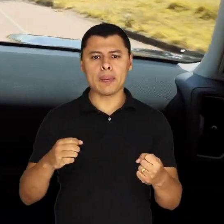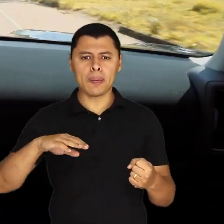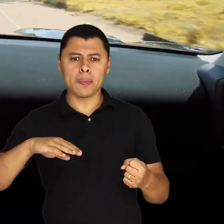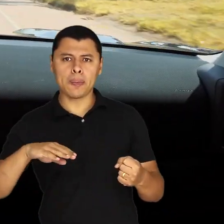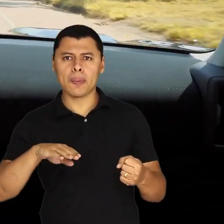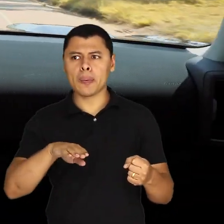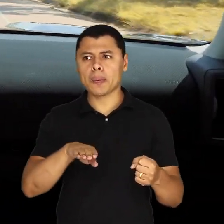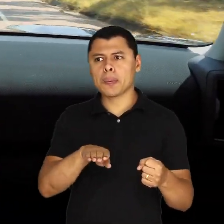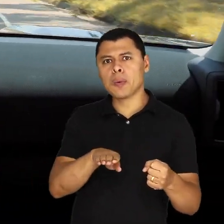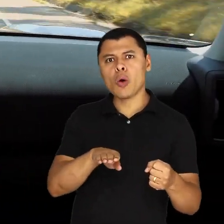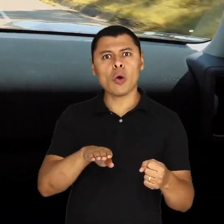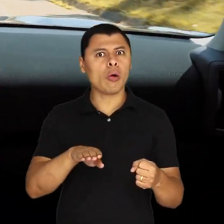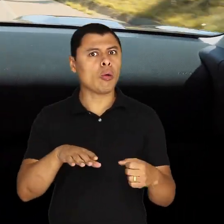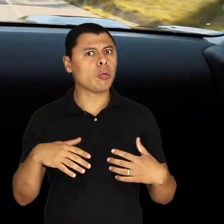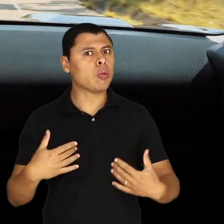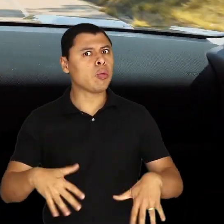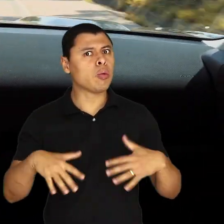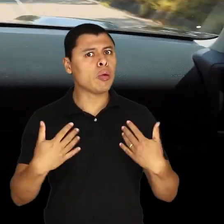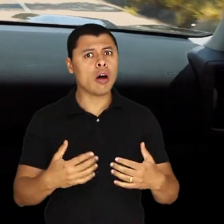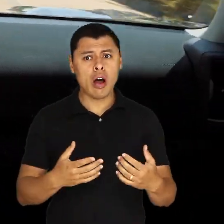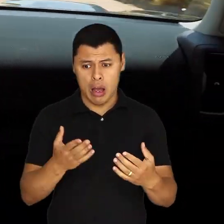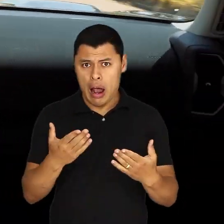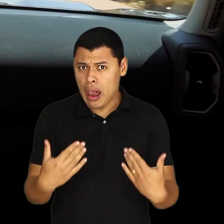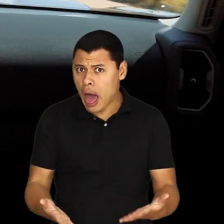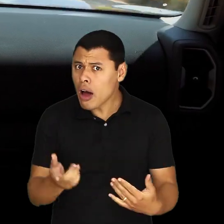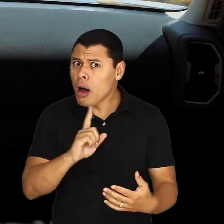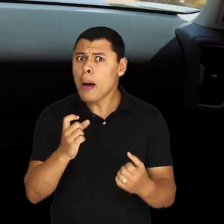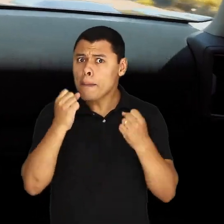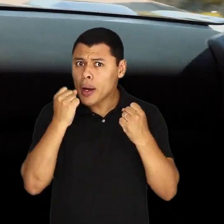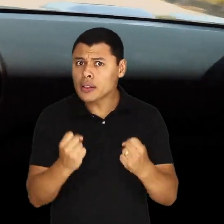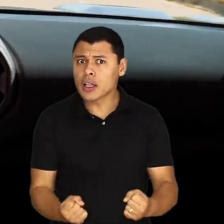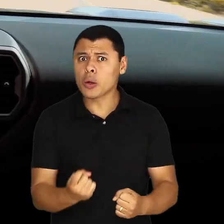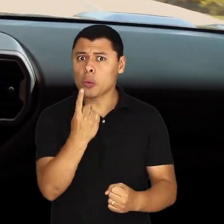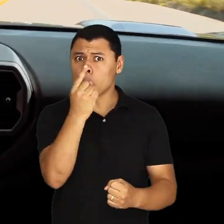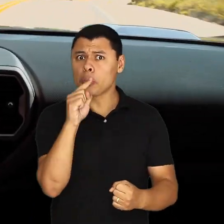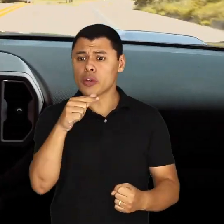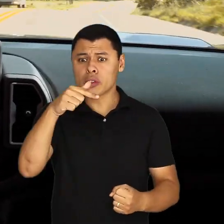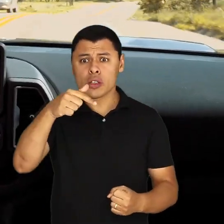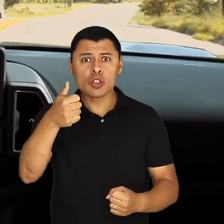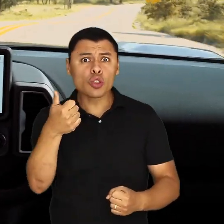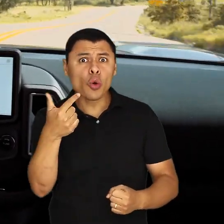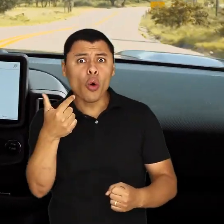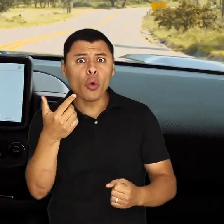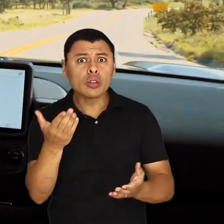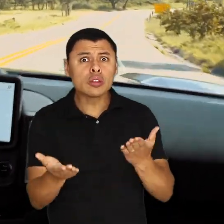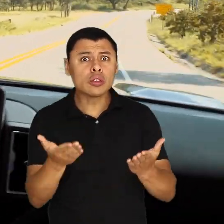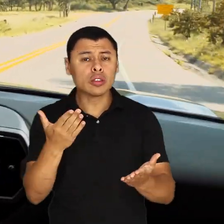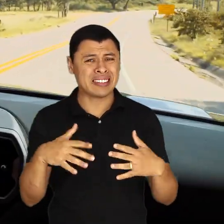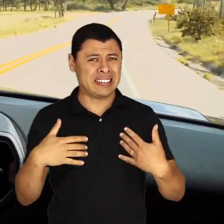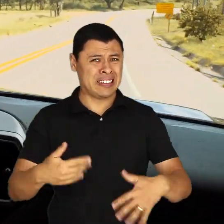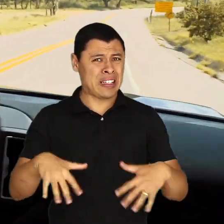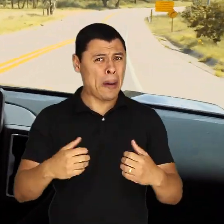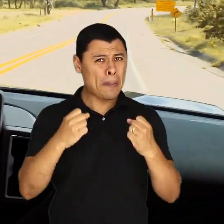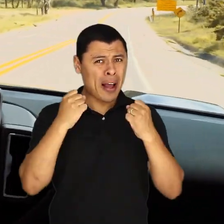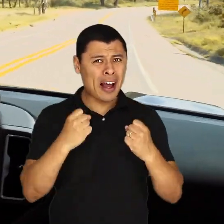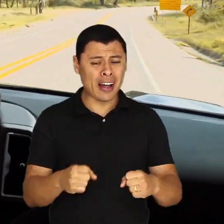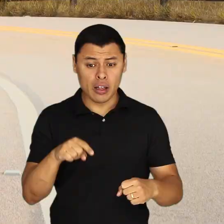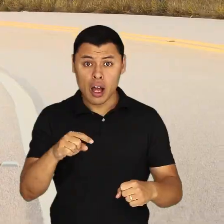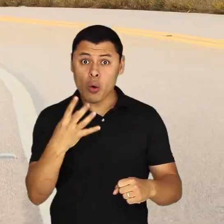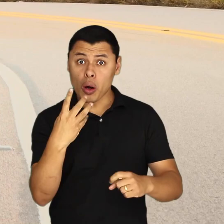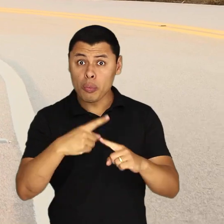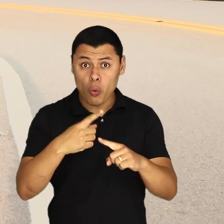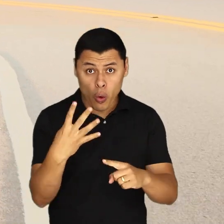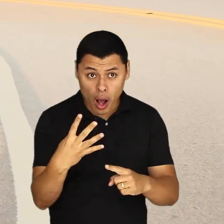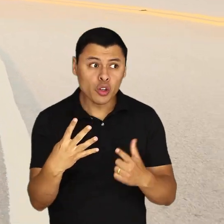também impressiona bem, considerando que a gente está falando de um veículo aí de 1.712 quilos, né? Nenhum desses veículos dessa